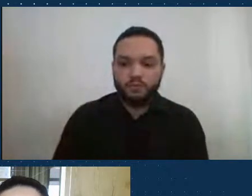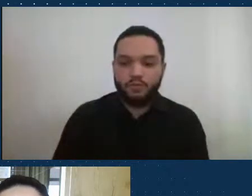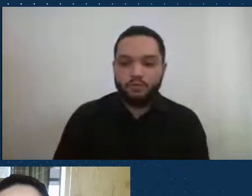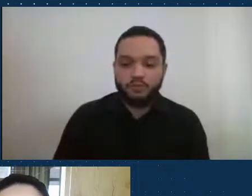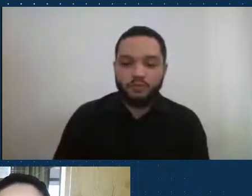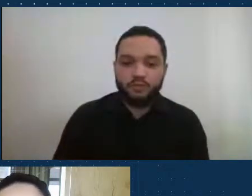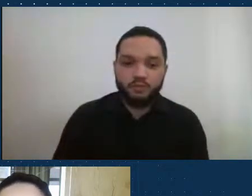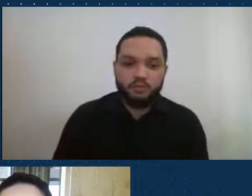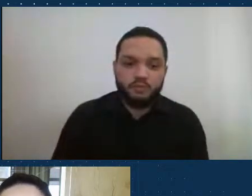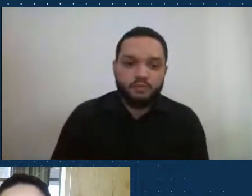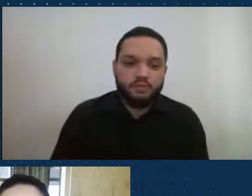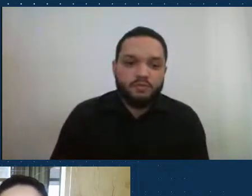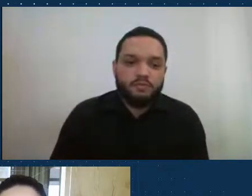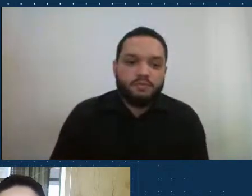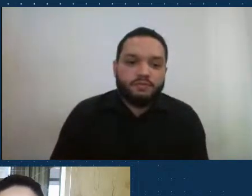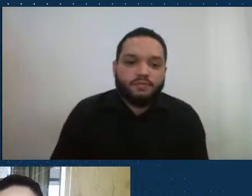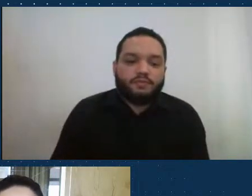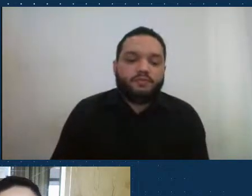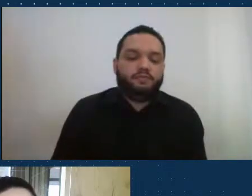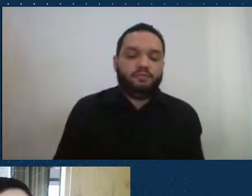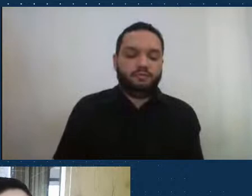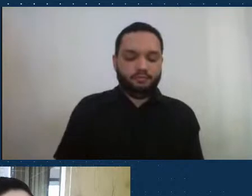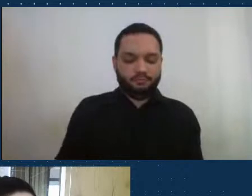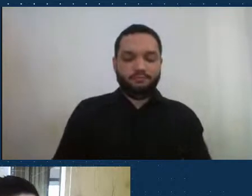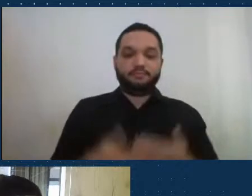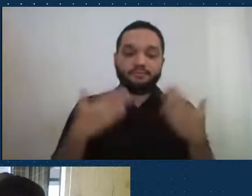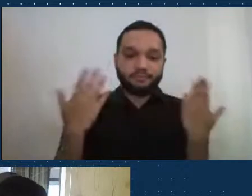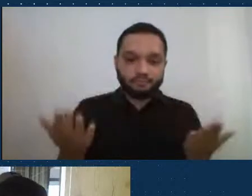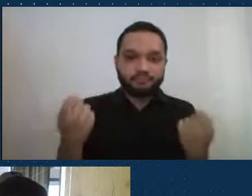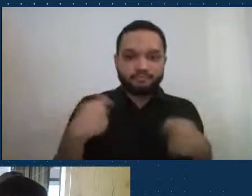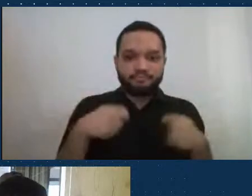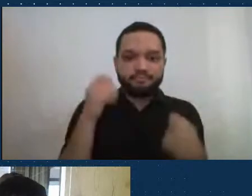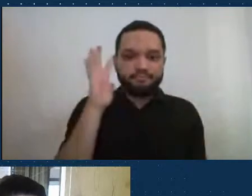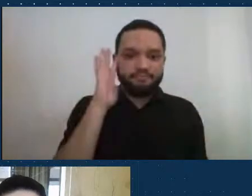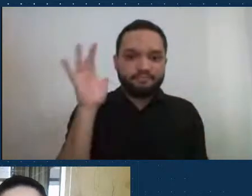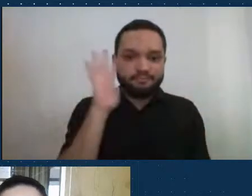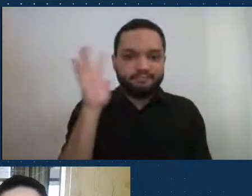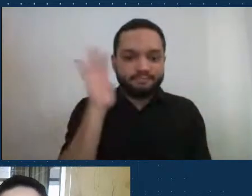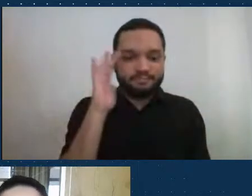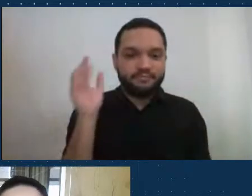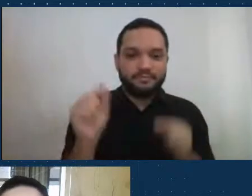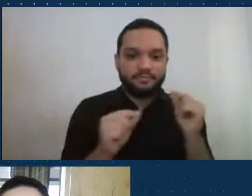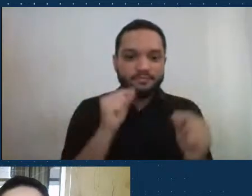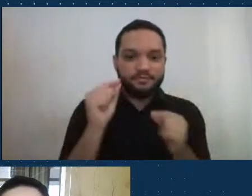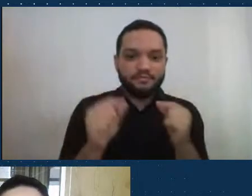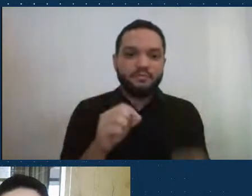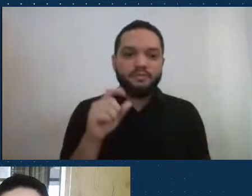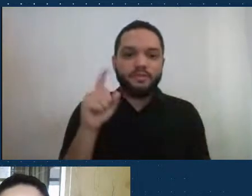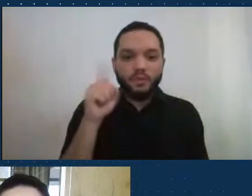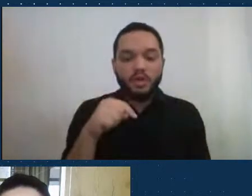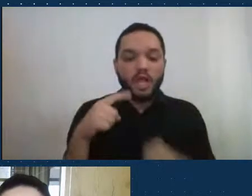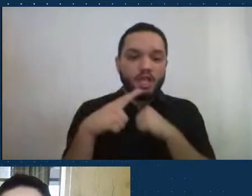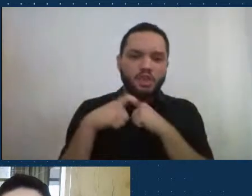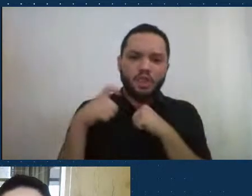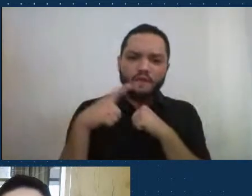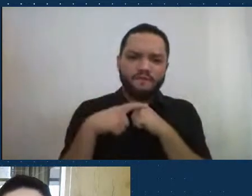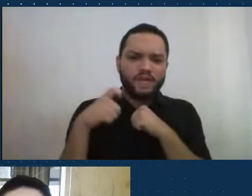Bom, Felipe, primeiro a gente tem que pensar o que eles estão falando como inovação, né?